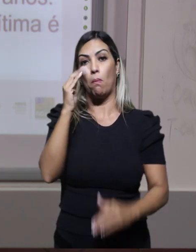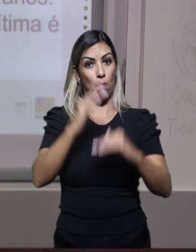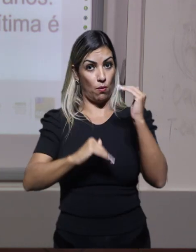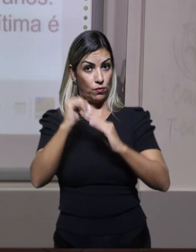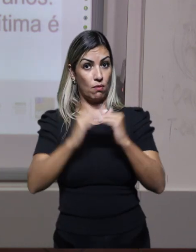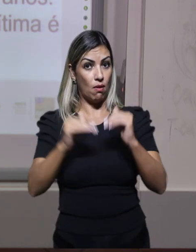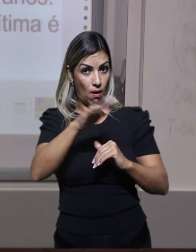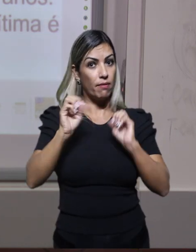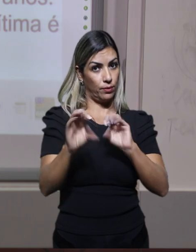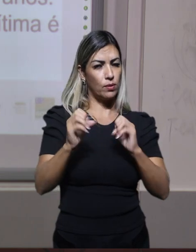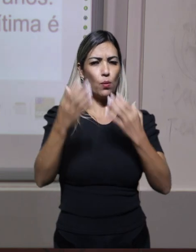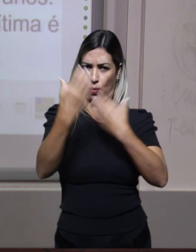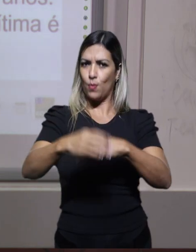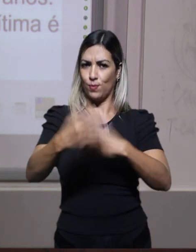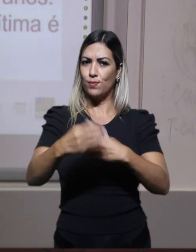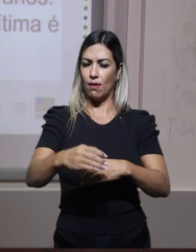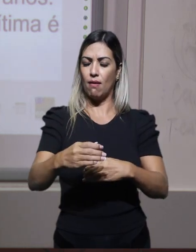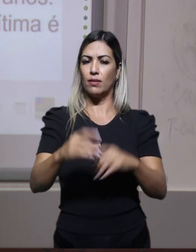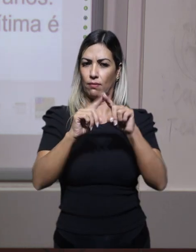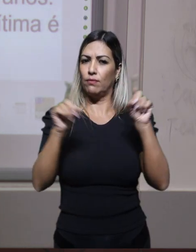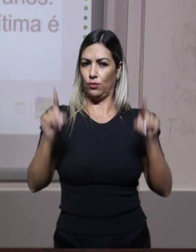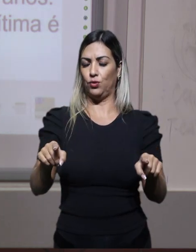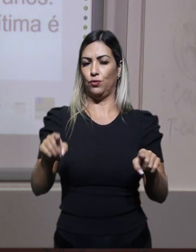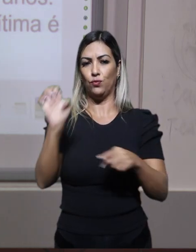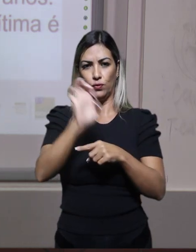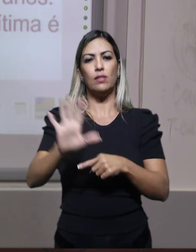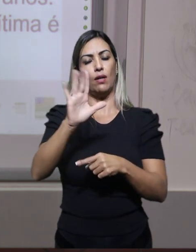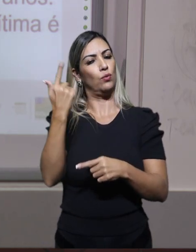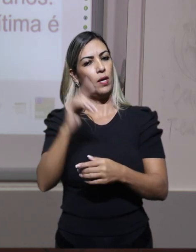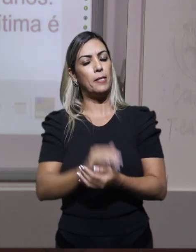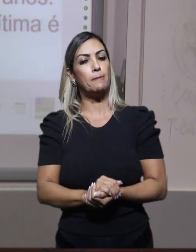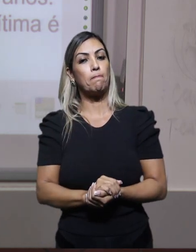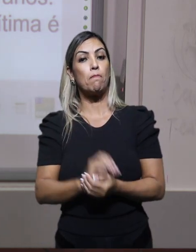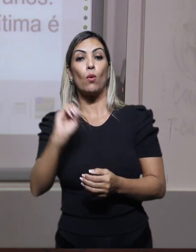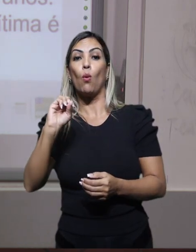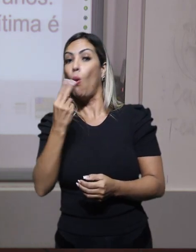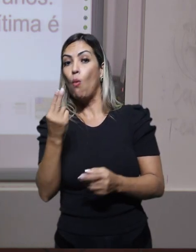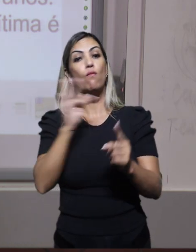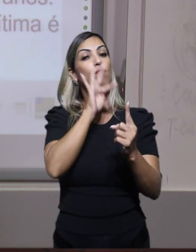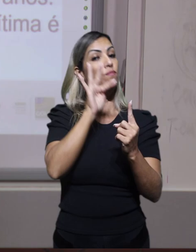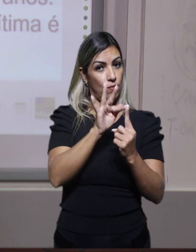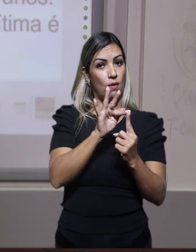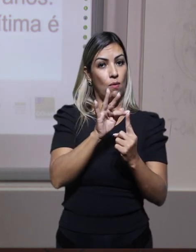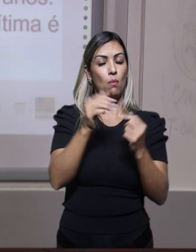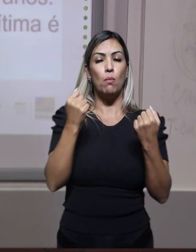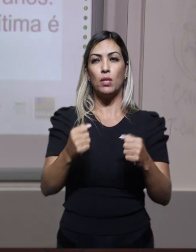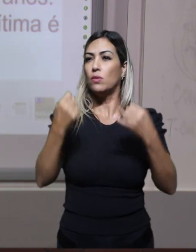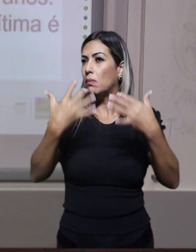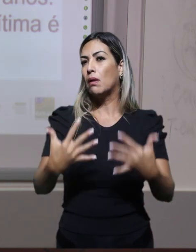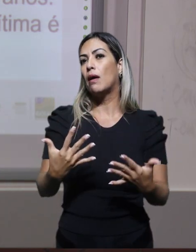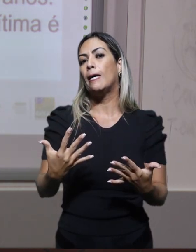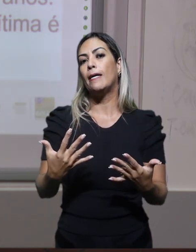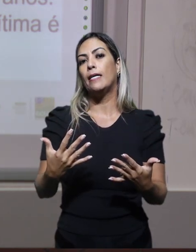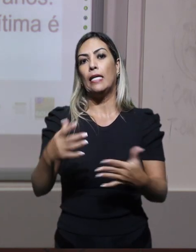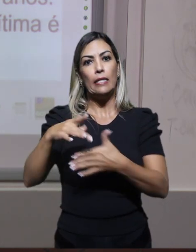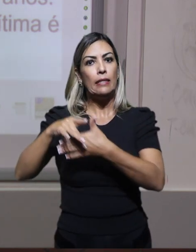educação que é concursado aqui no estado de Goiás. Ou função. Aí nessa função nós podemos enquadrar, por exemplo,